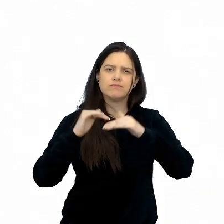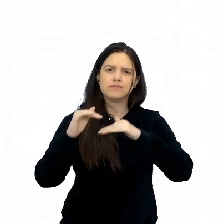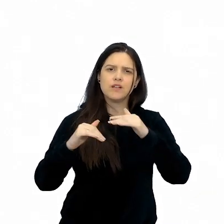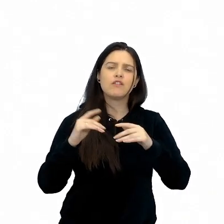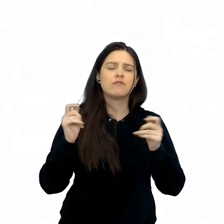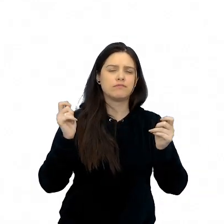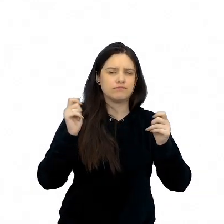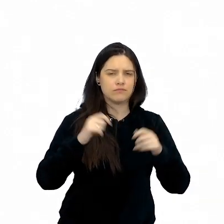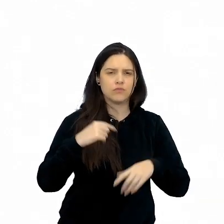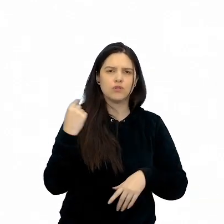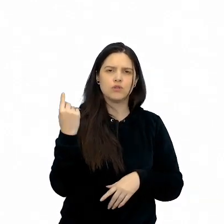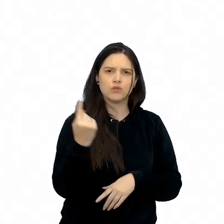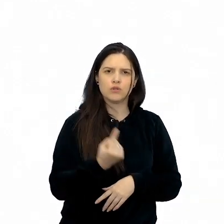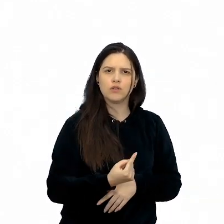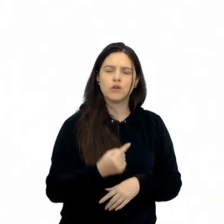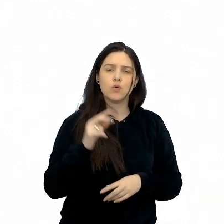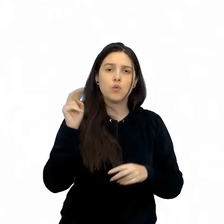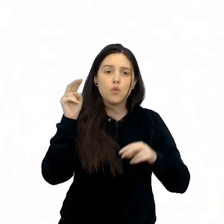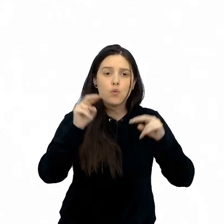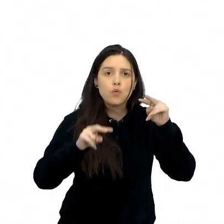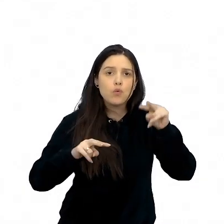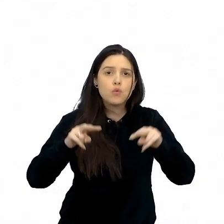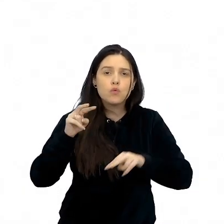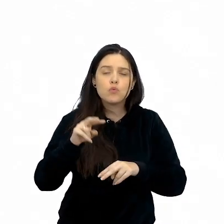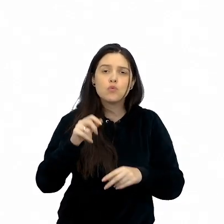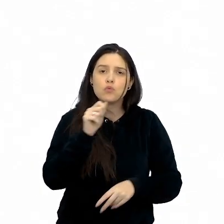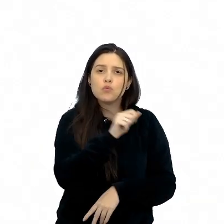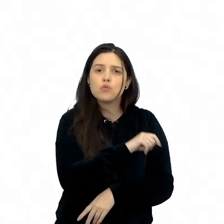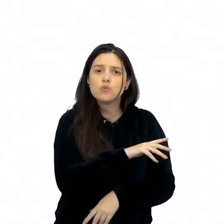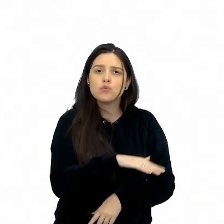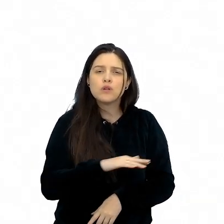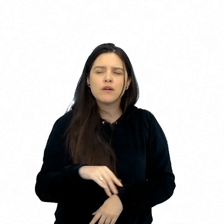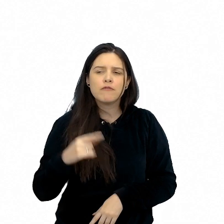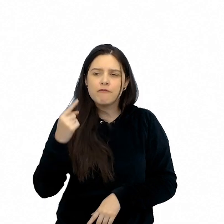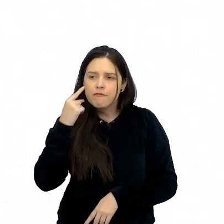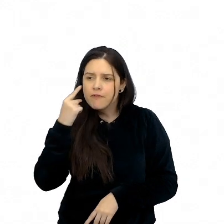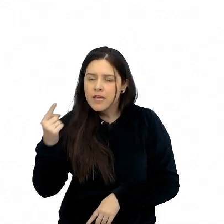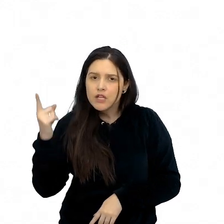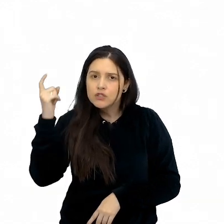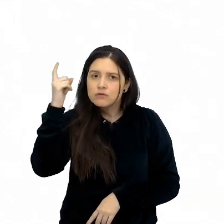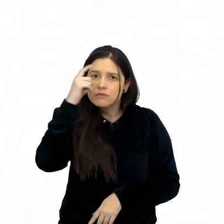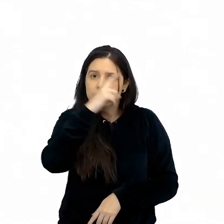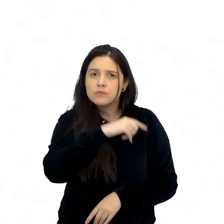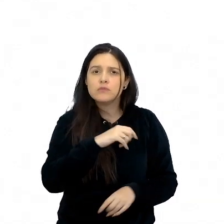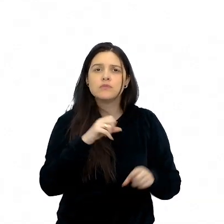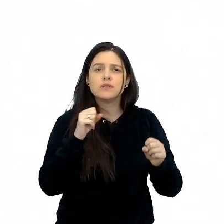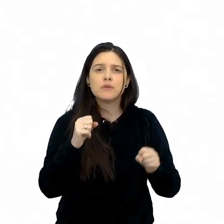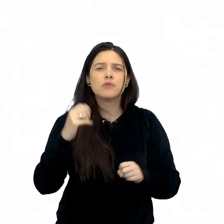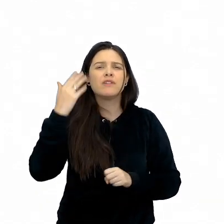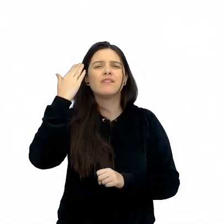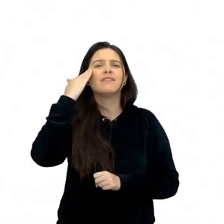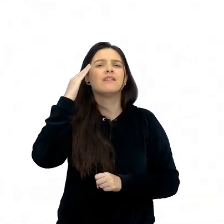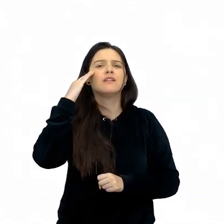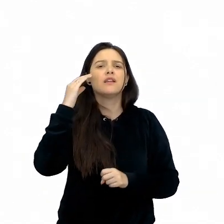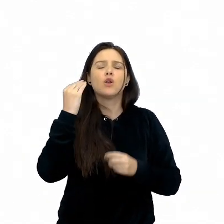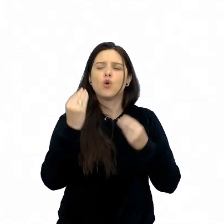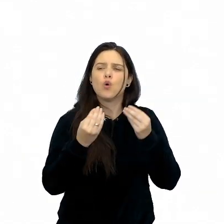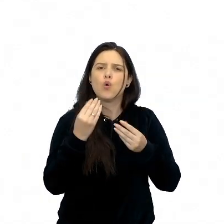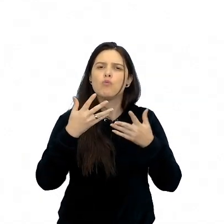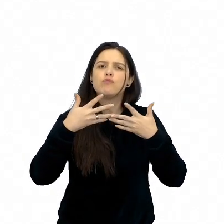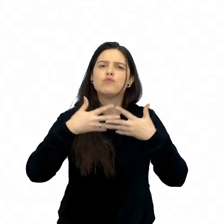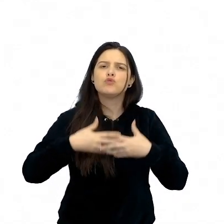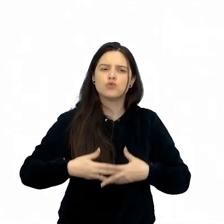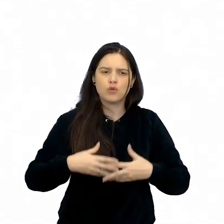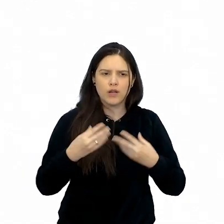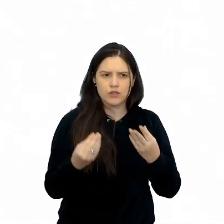a pena aí nós olharmos para esse aluno e ver as dificuldades que ele está para poder entender como que funcionam essas